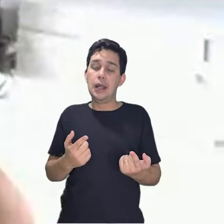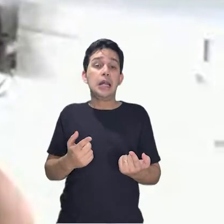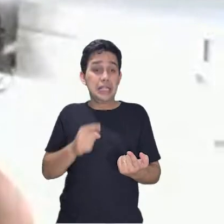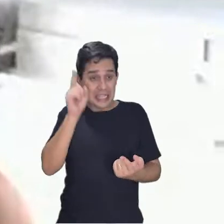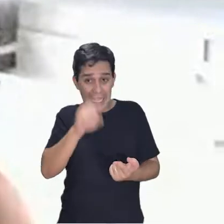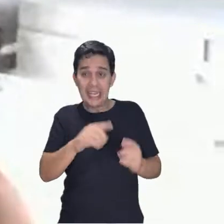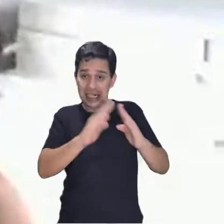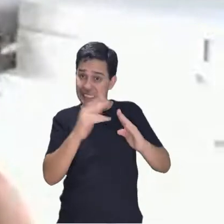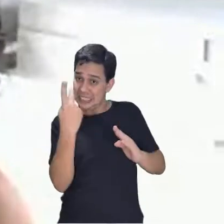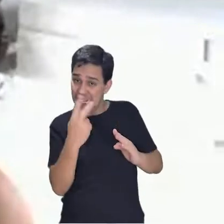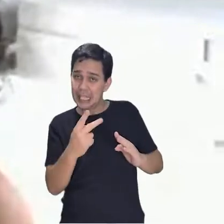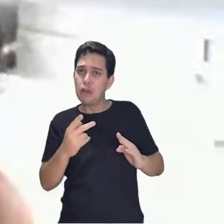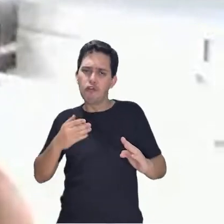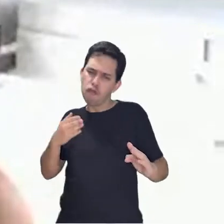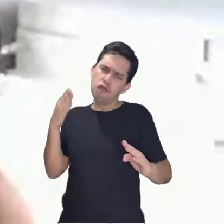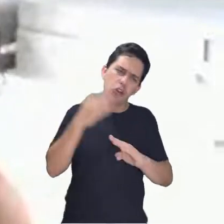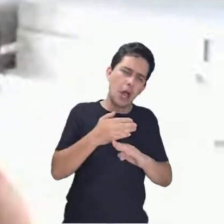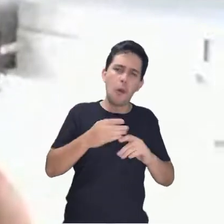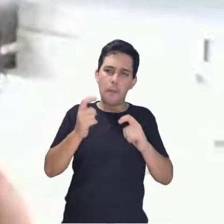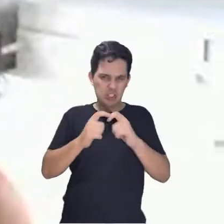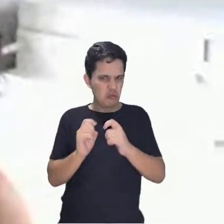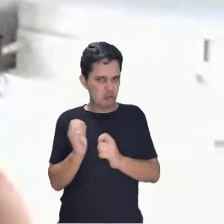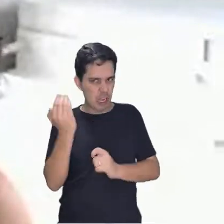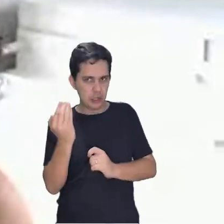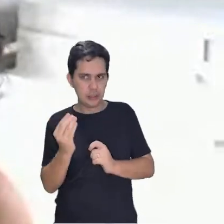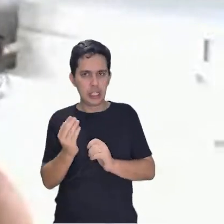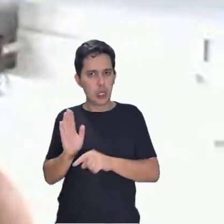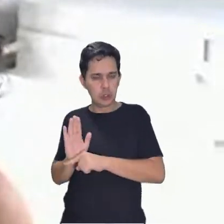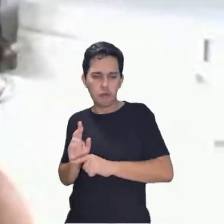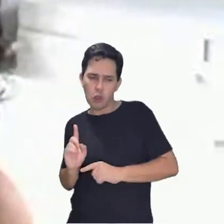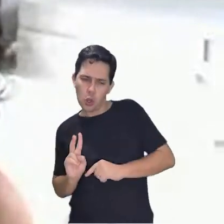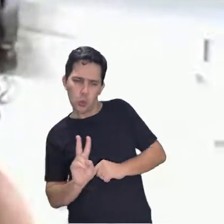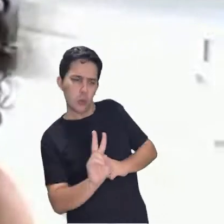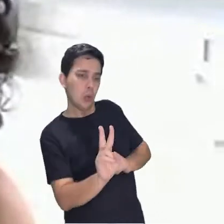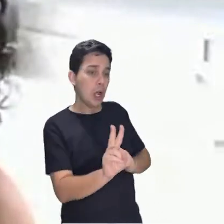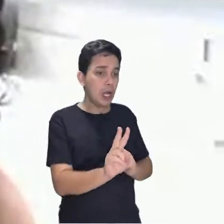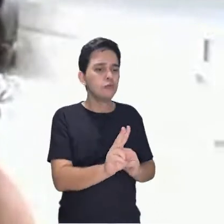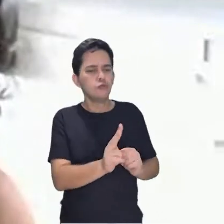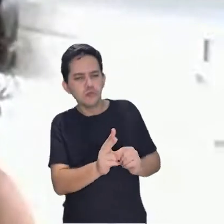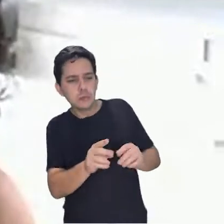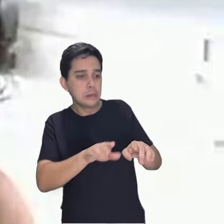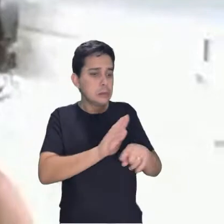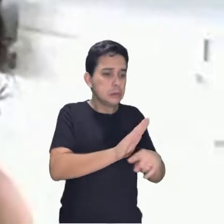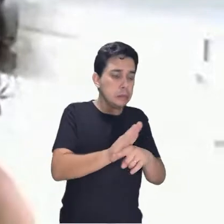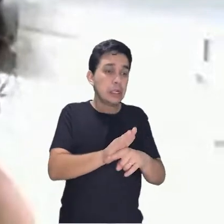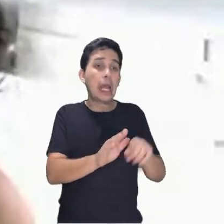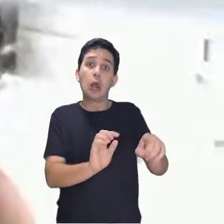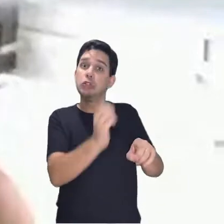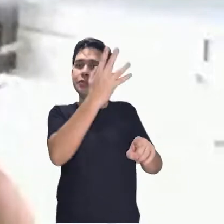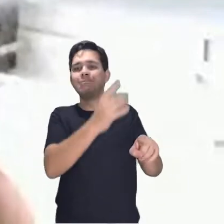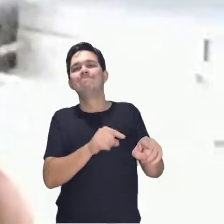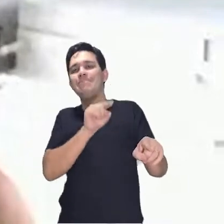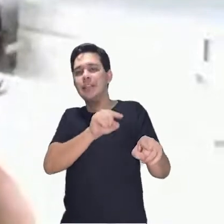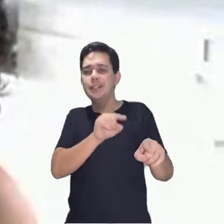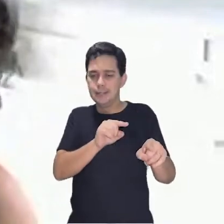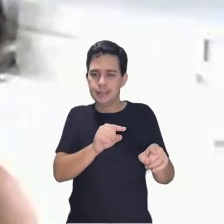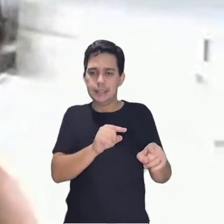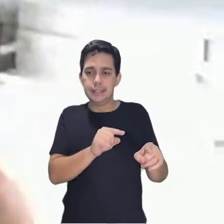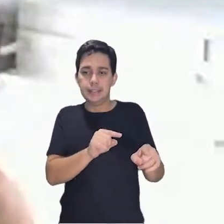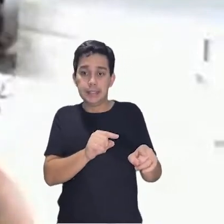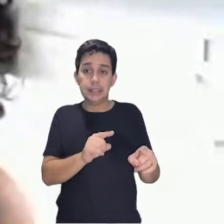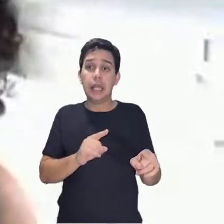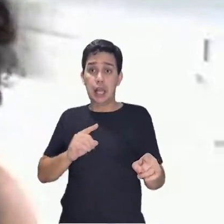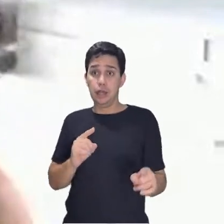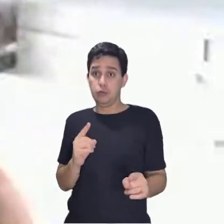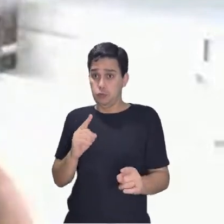o procedimento, inclusive aparecia o acusado Davidson também. E nesse momento a Tatiana, ela dizia para os socorristas que